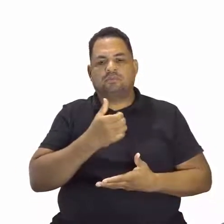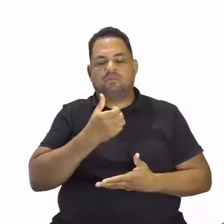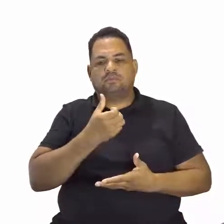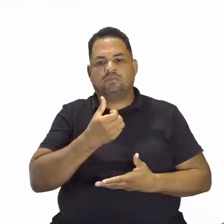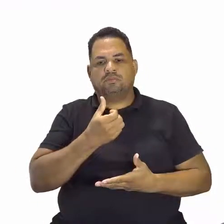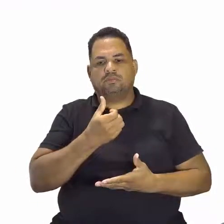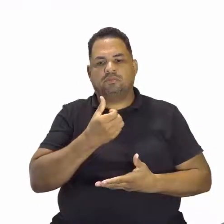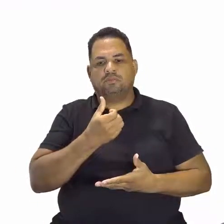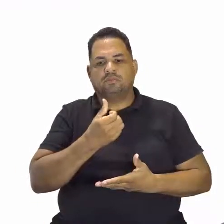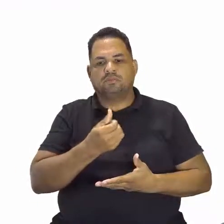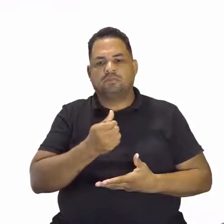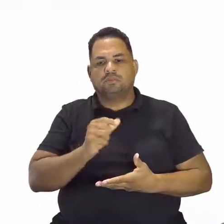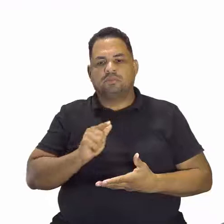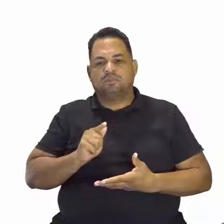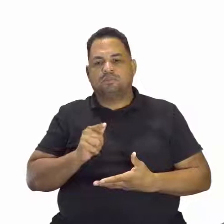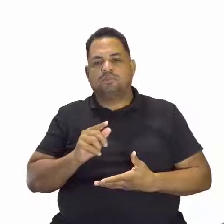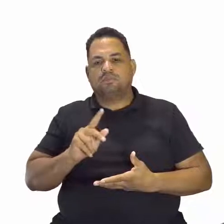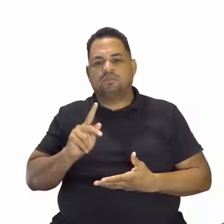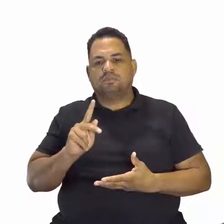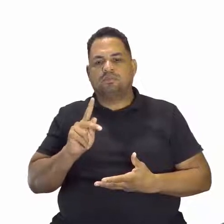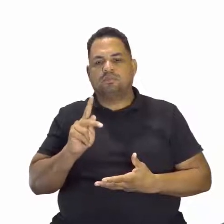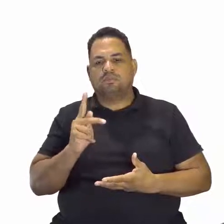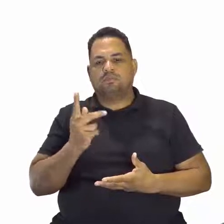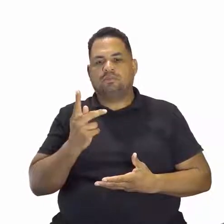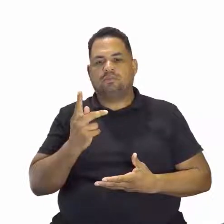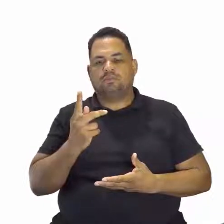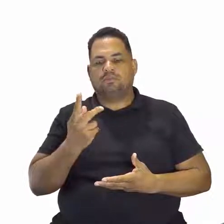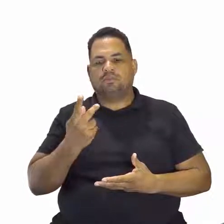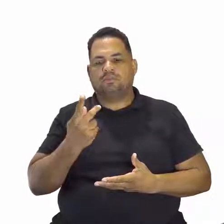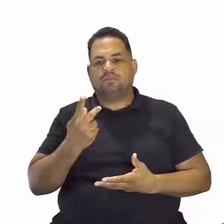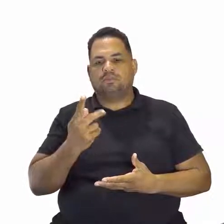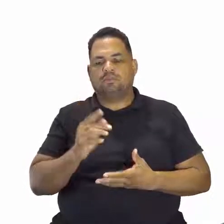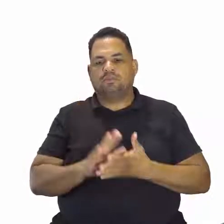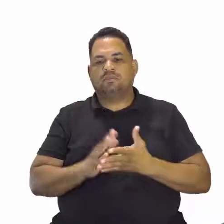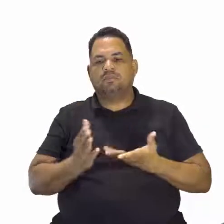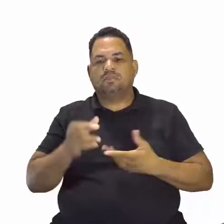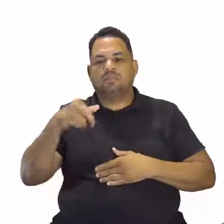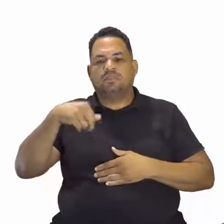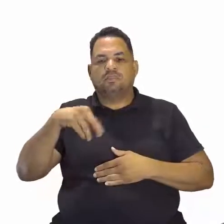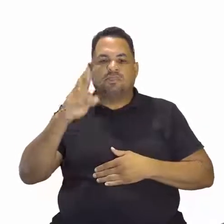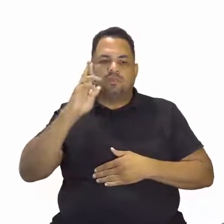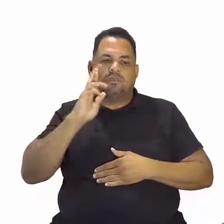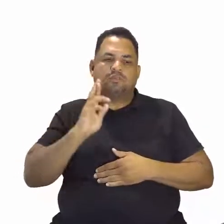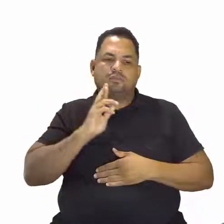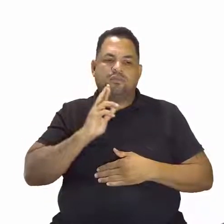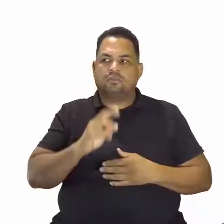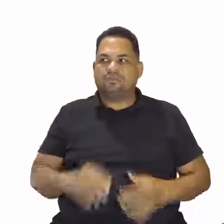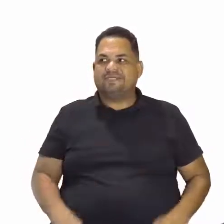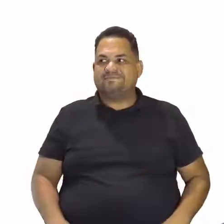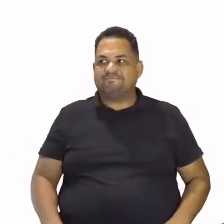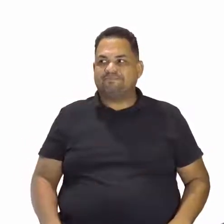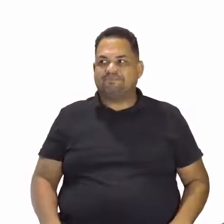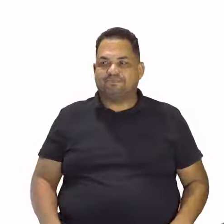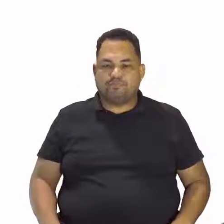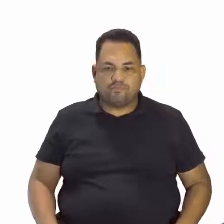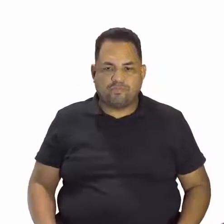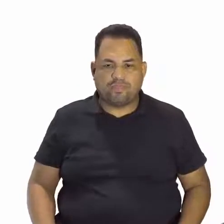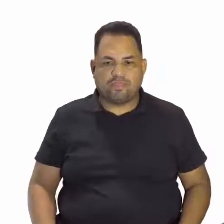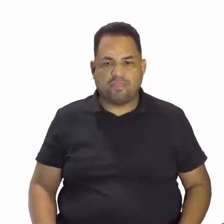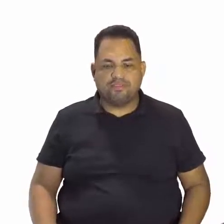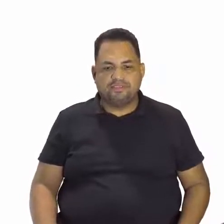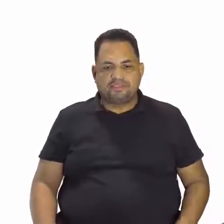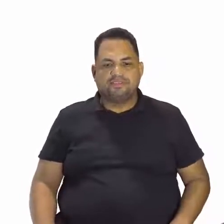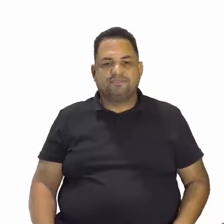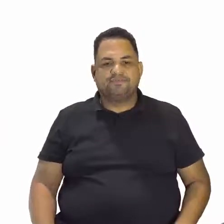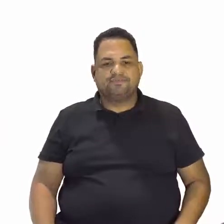6.000 hectares, né? 6.000 hectares em Rondônia. Então, essas são aí